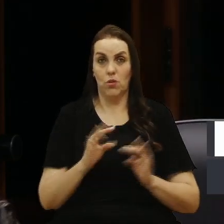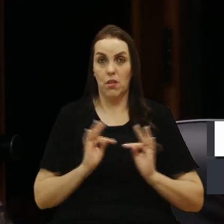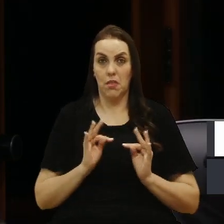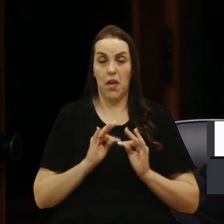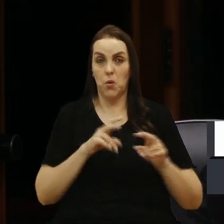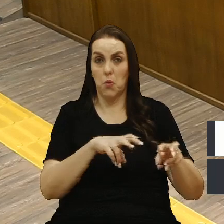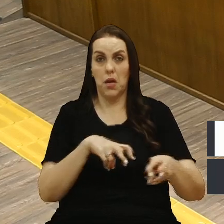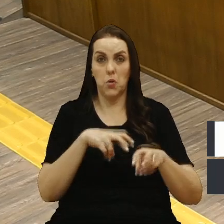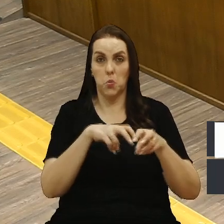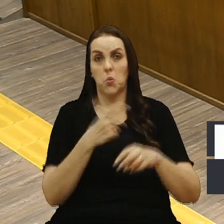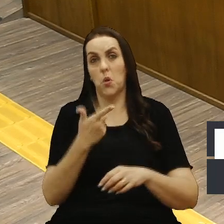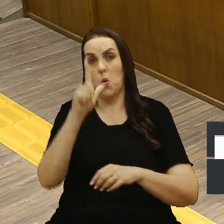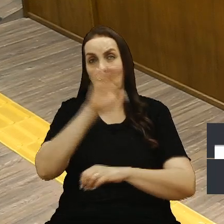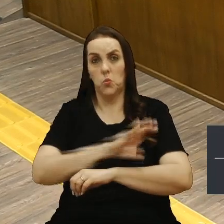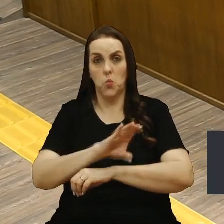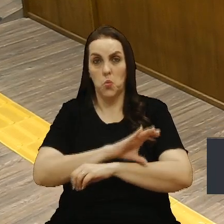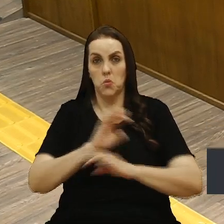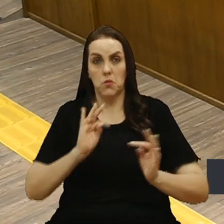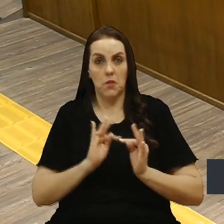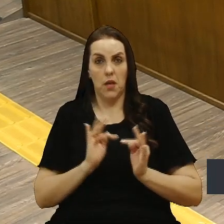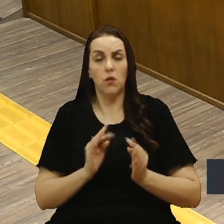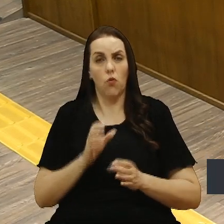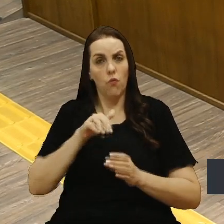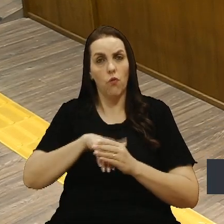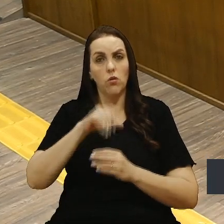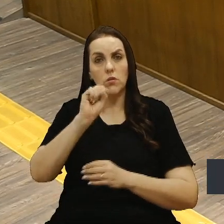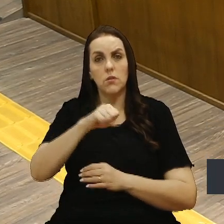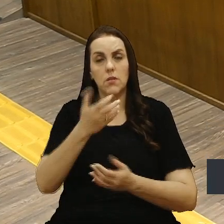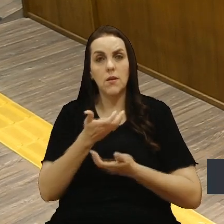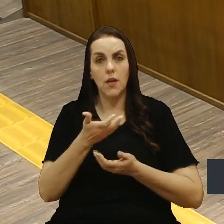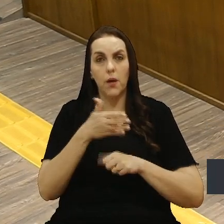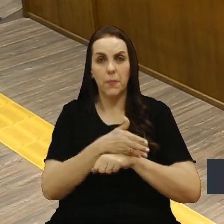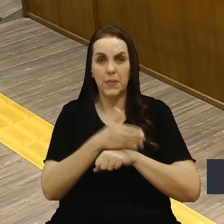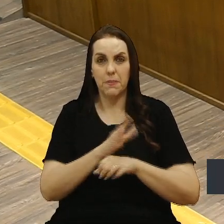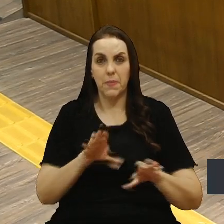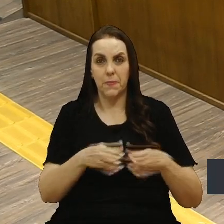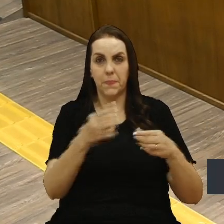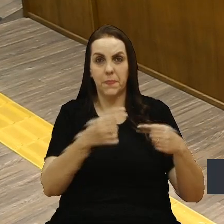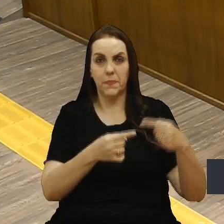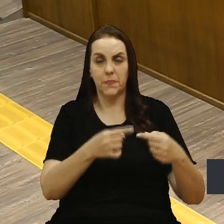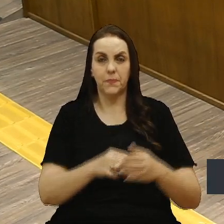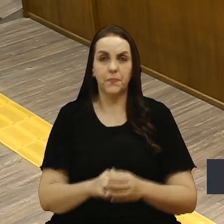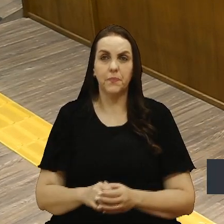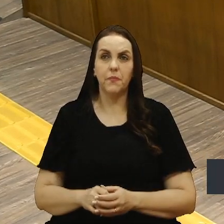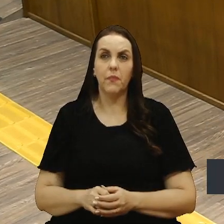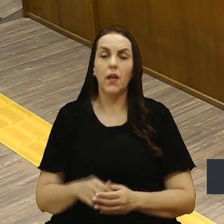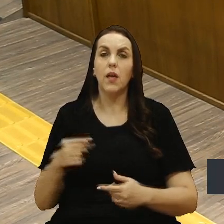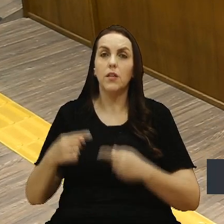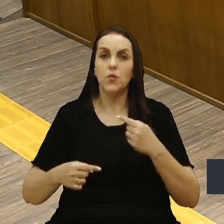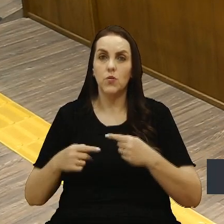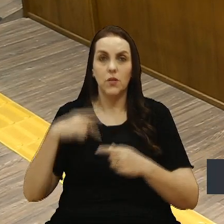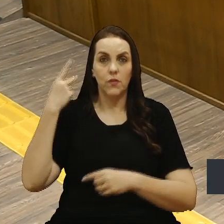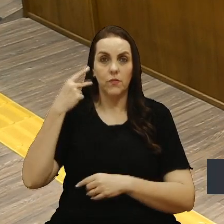técnicos. Eu voto sim e faço questão de participar. Muito obrigado. Em discussão, vereador Cláudio Libardi, Muito obrigado, senhor da tribuna. presidente.